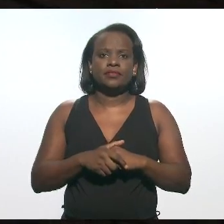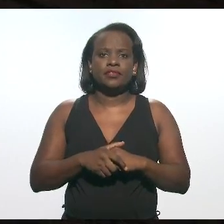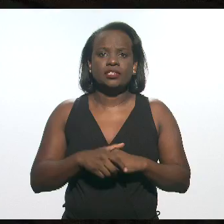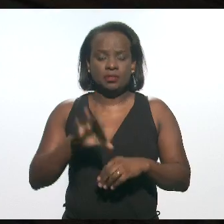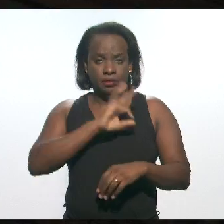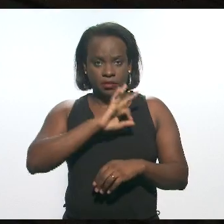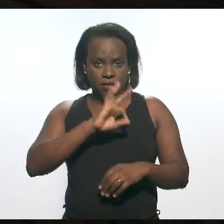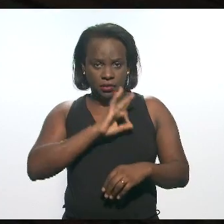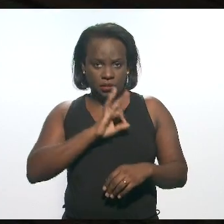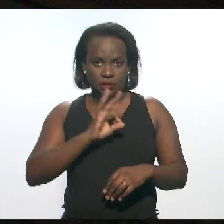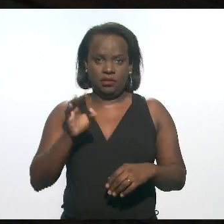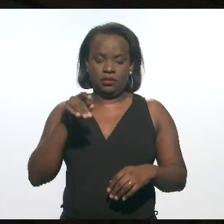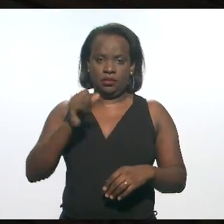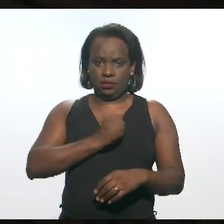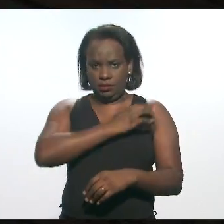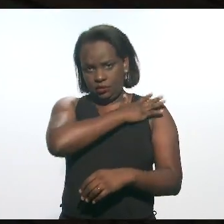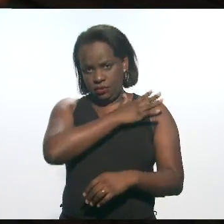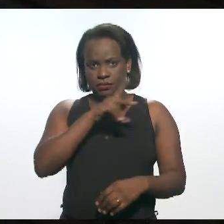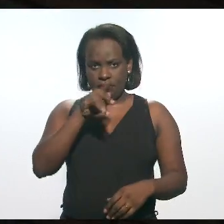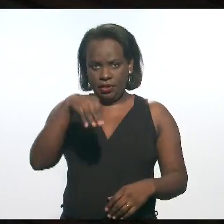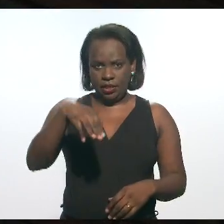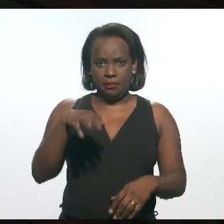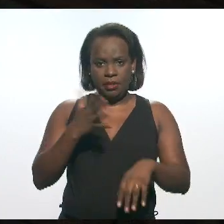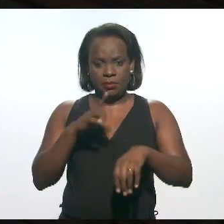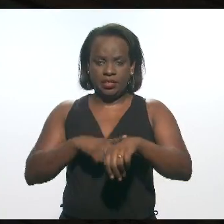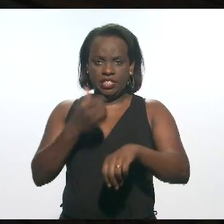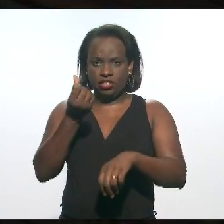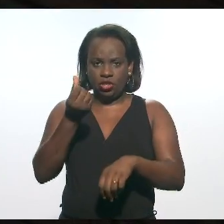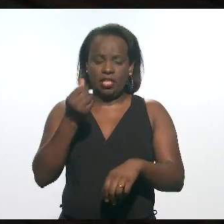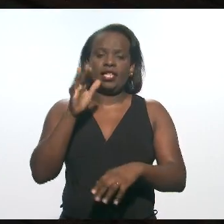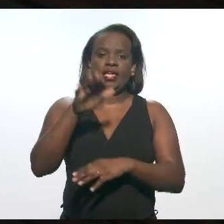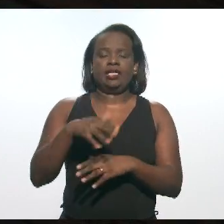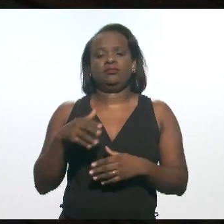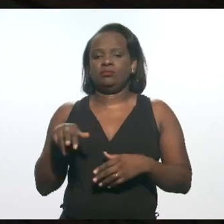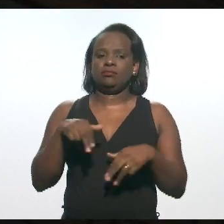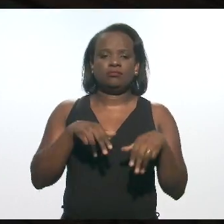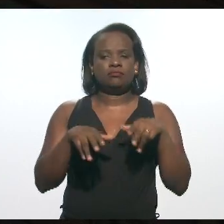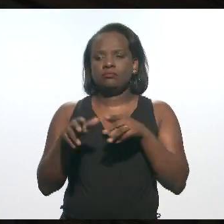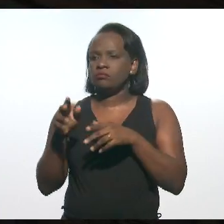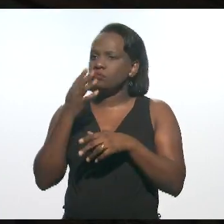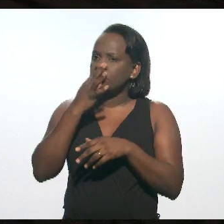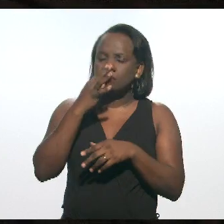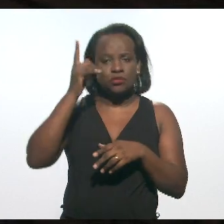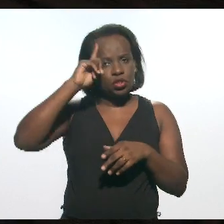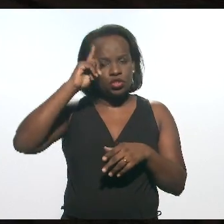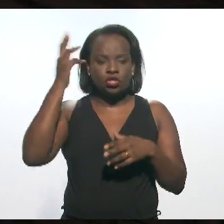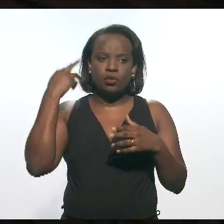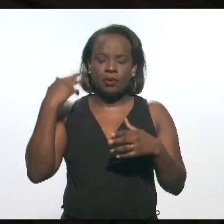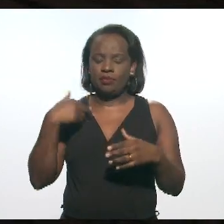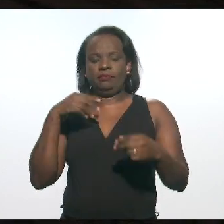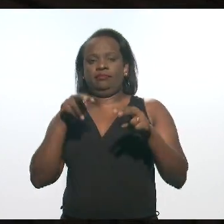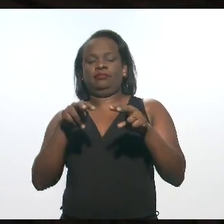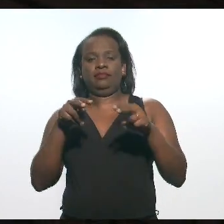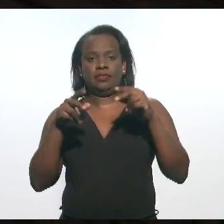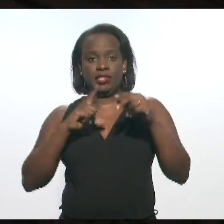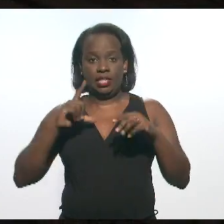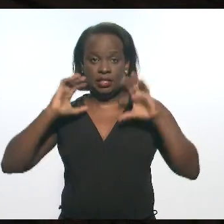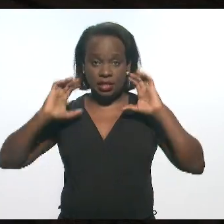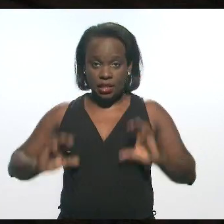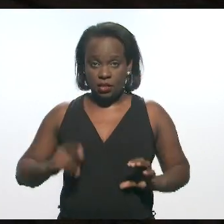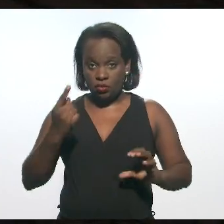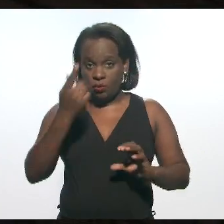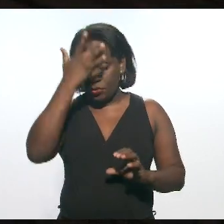um policial militar que lá para às 6:00 da tarde no patrulhamento cotidiano ele depara com um